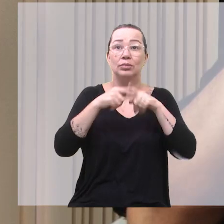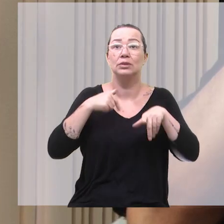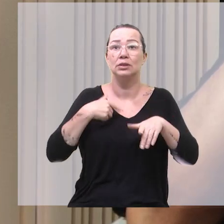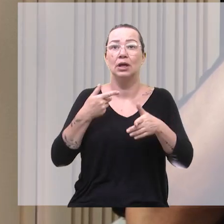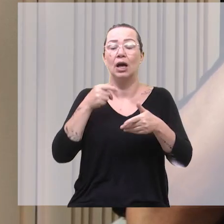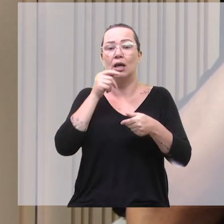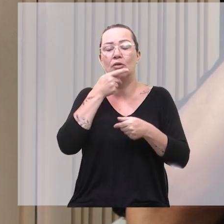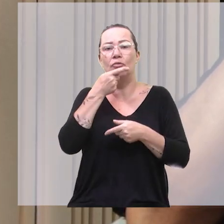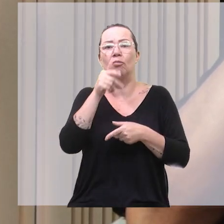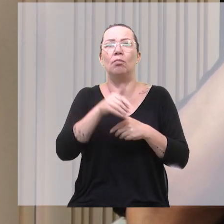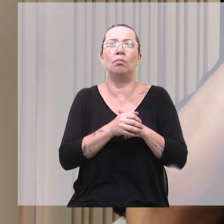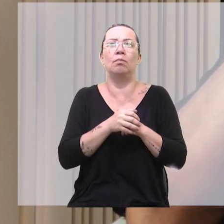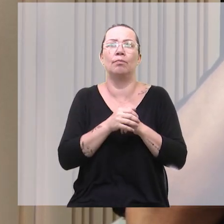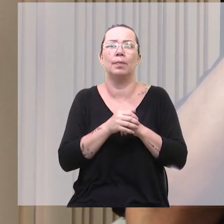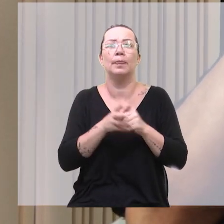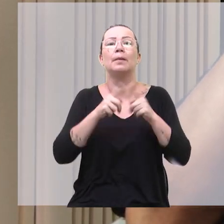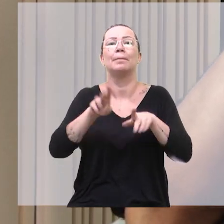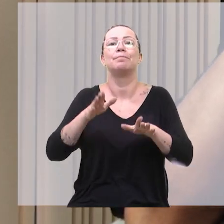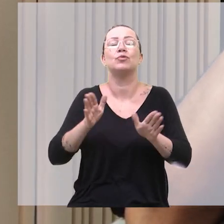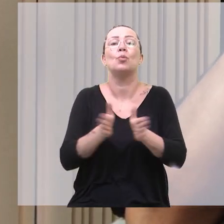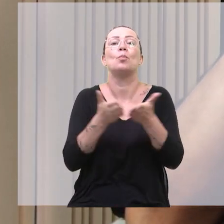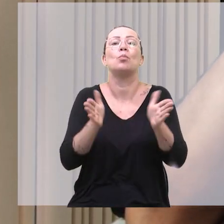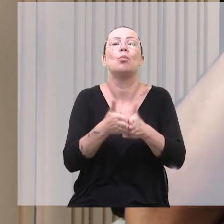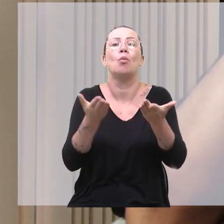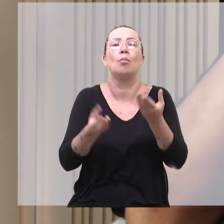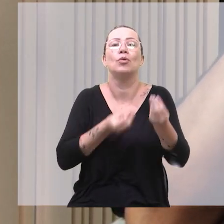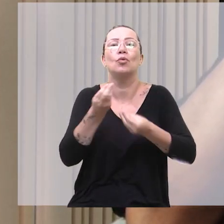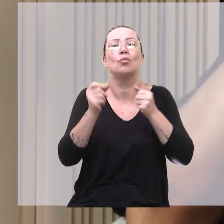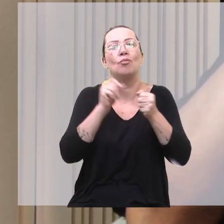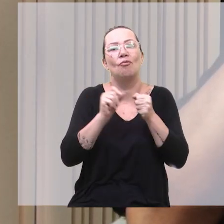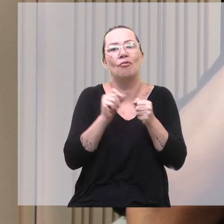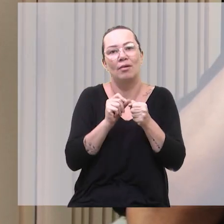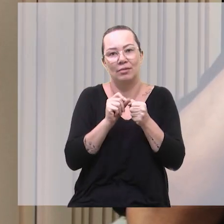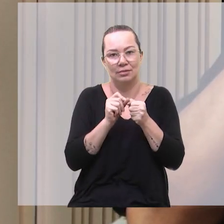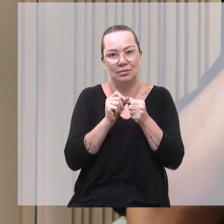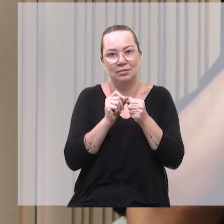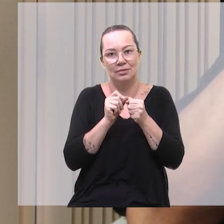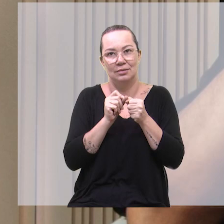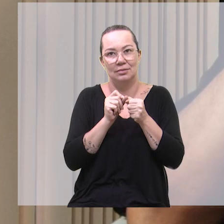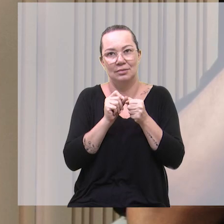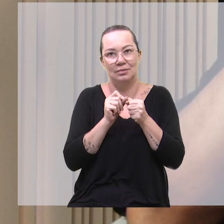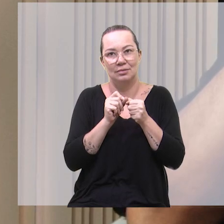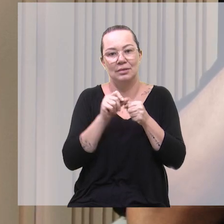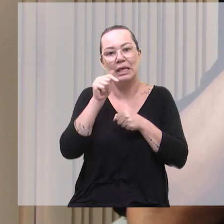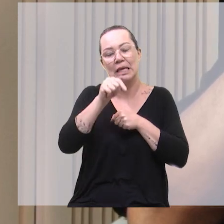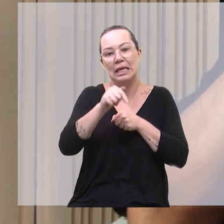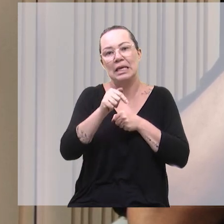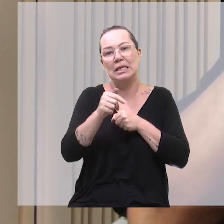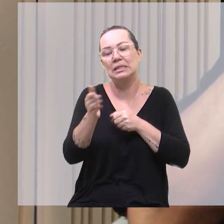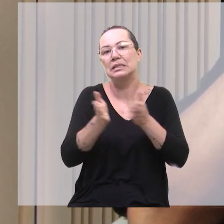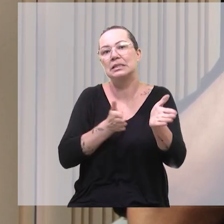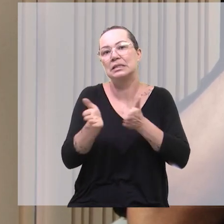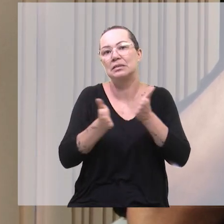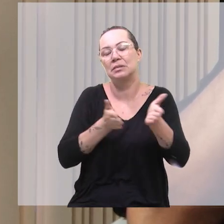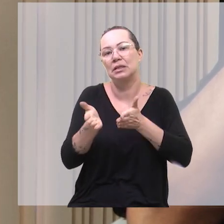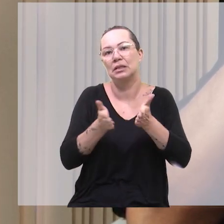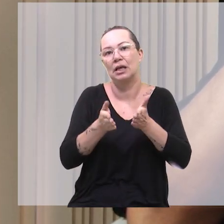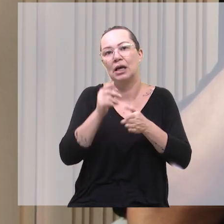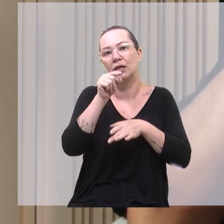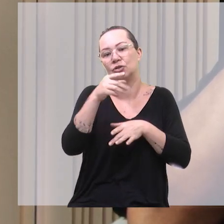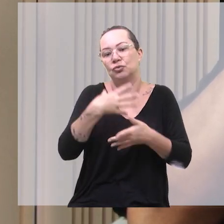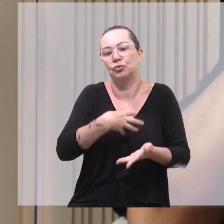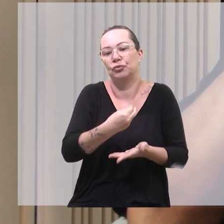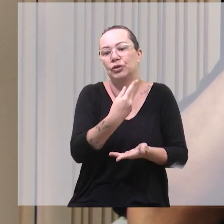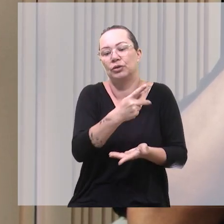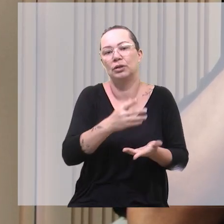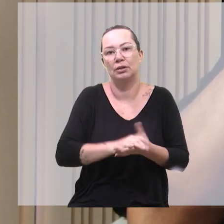E eu levantei e disse, e o pobre, como é que fica para poder fazer esse acesso dos